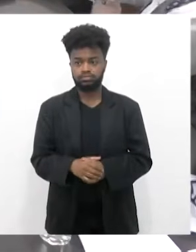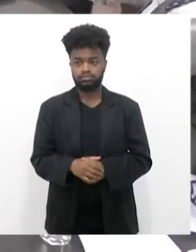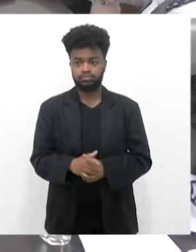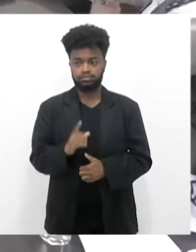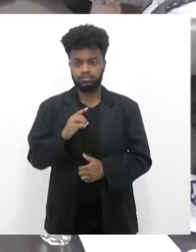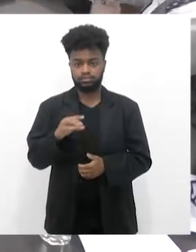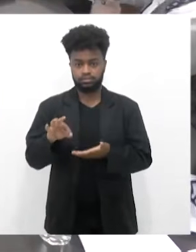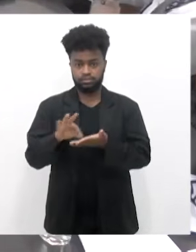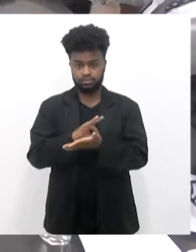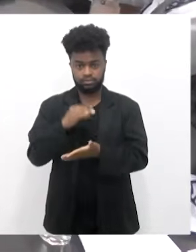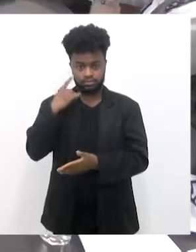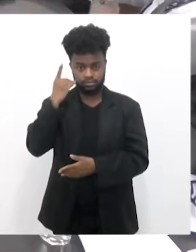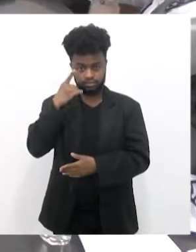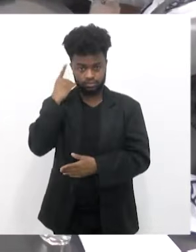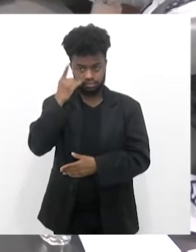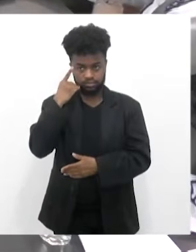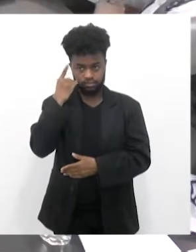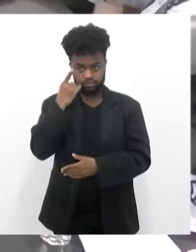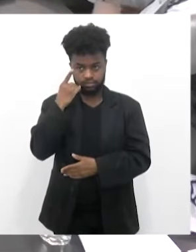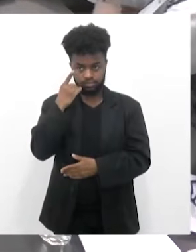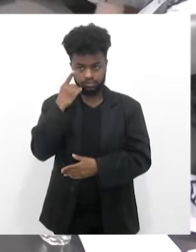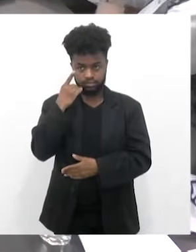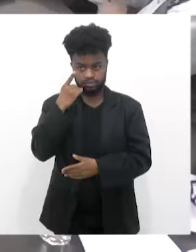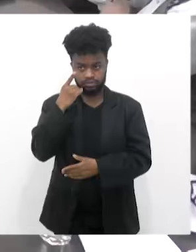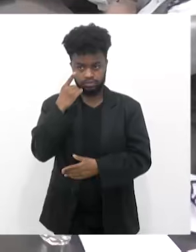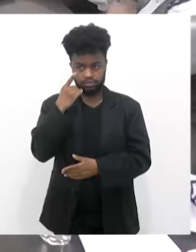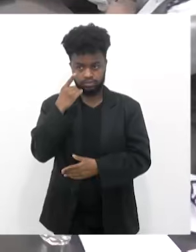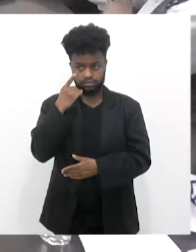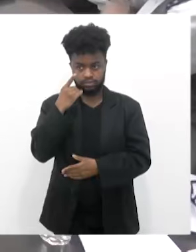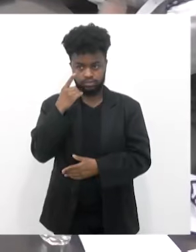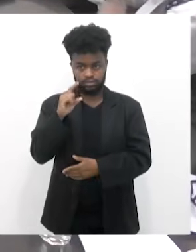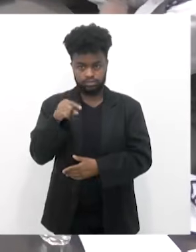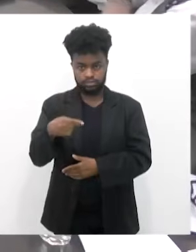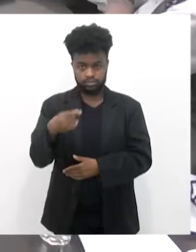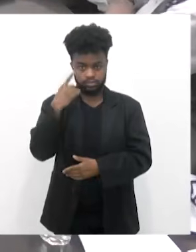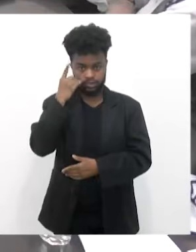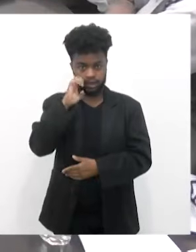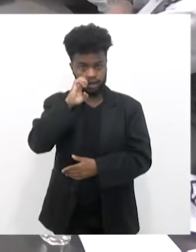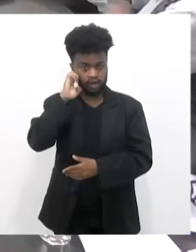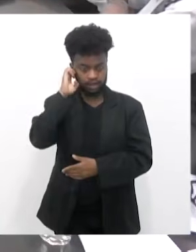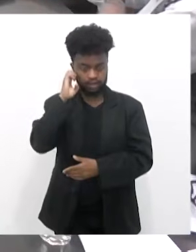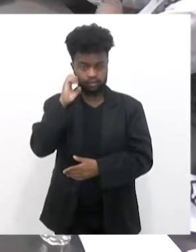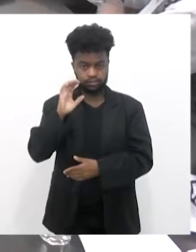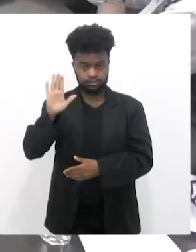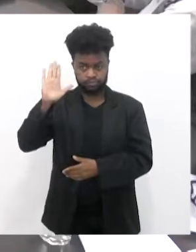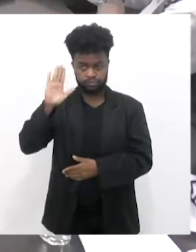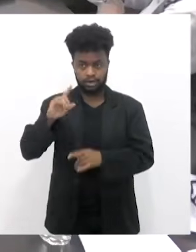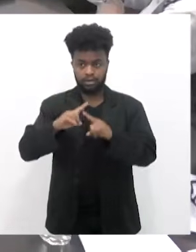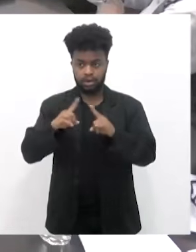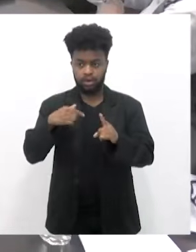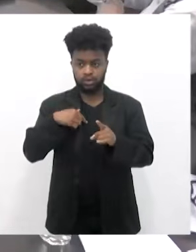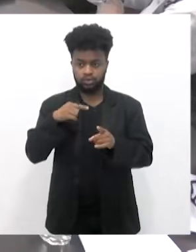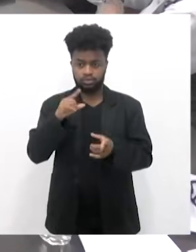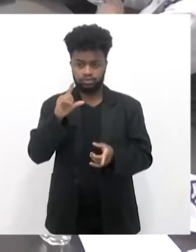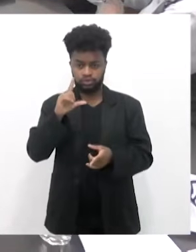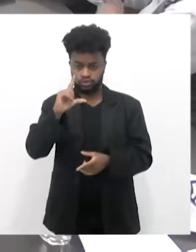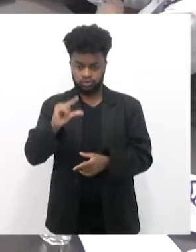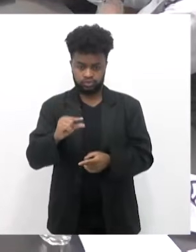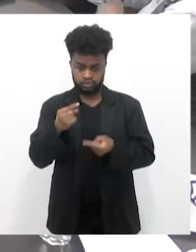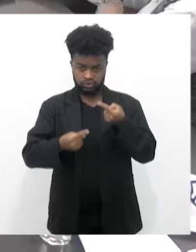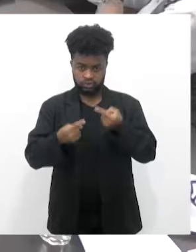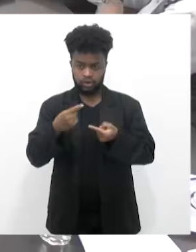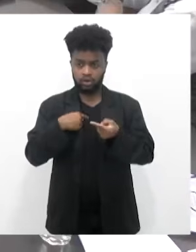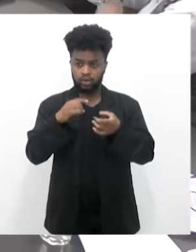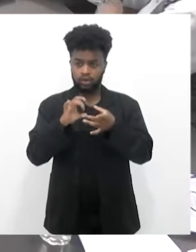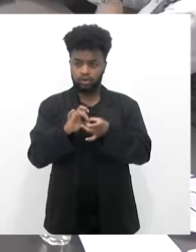os deputados. A próxima deputada inscrita é a deputada Élica. Mas até para abreviar a discussão, vou me permitir só